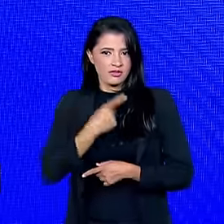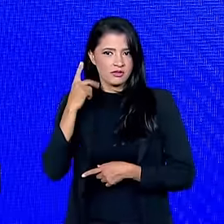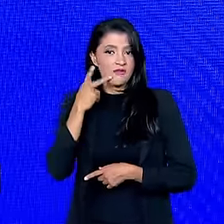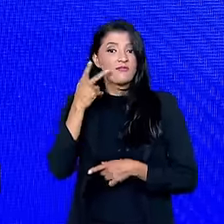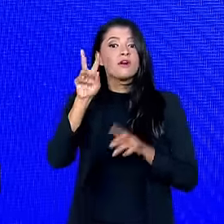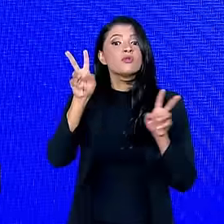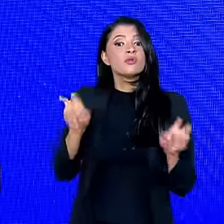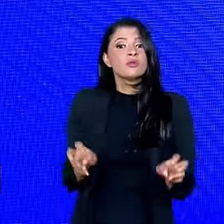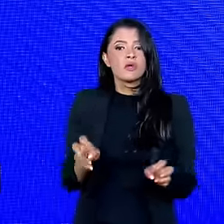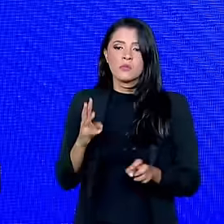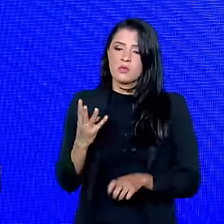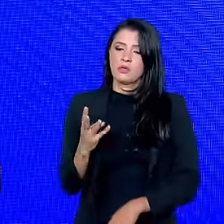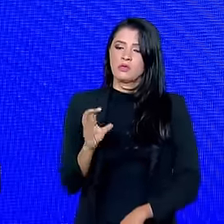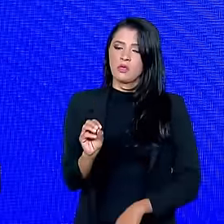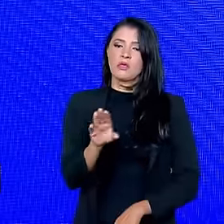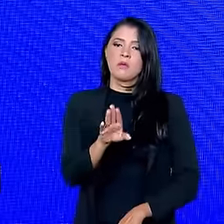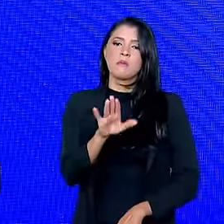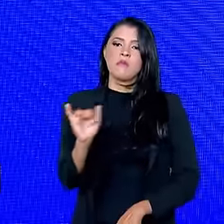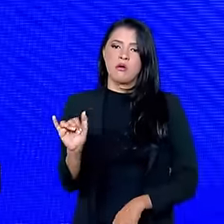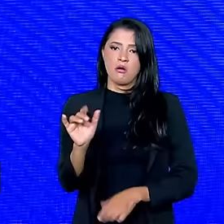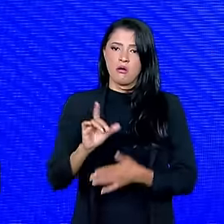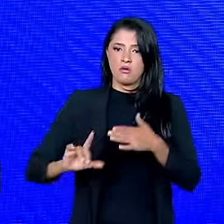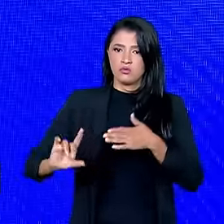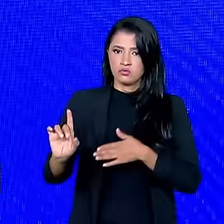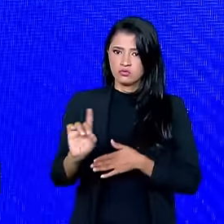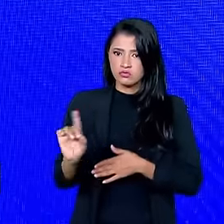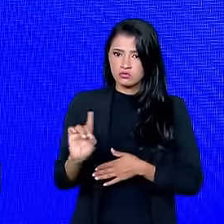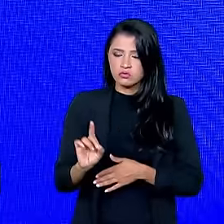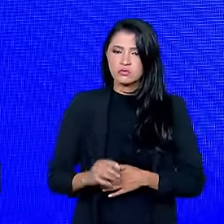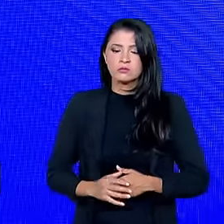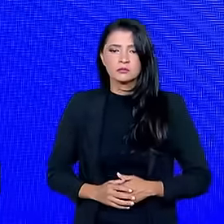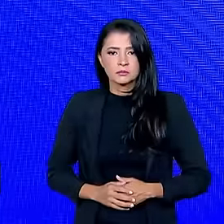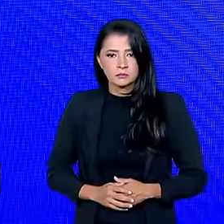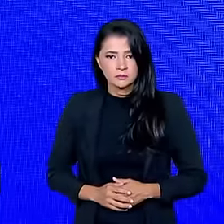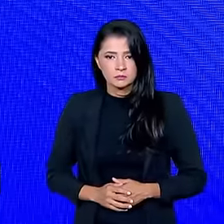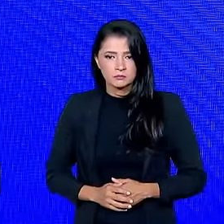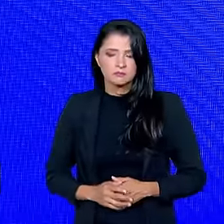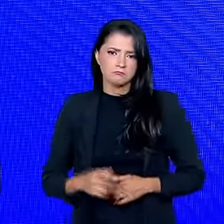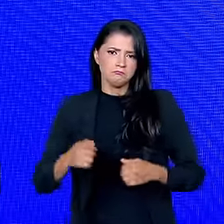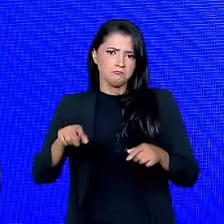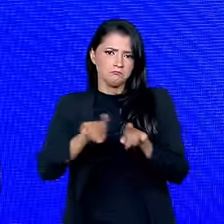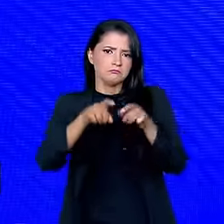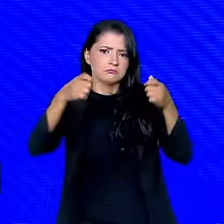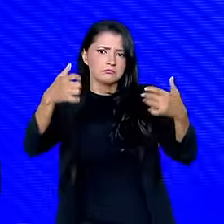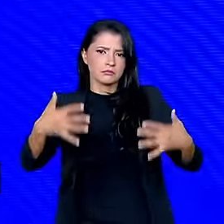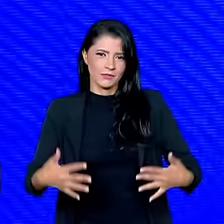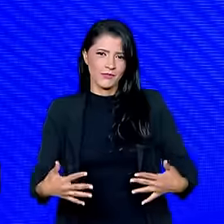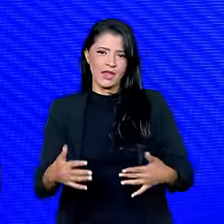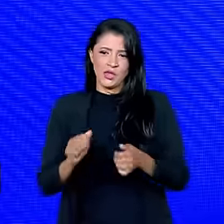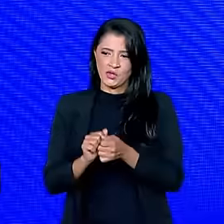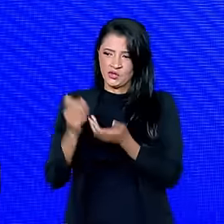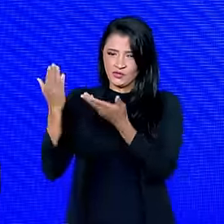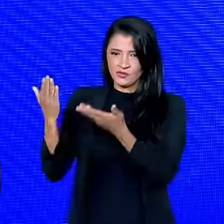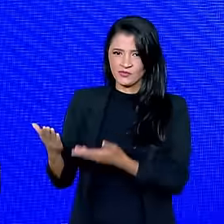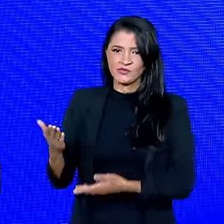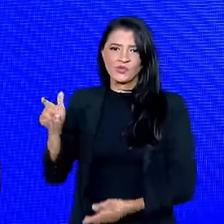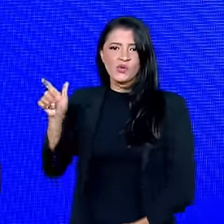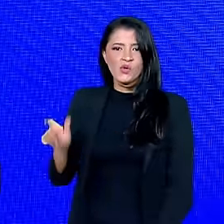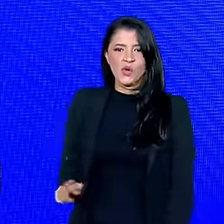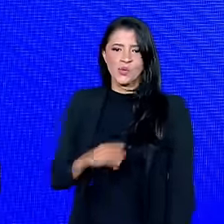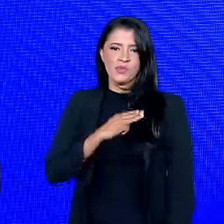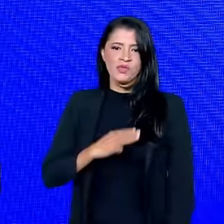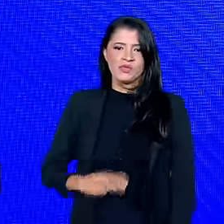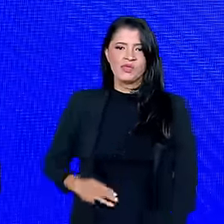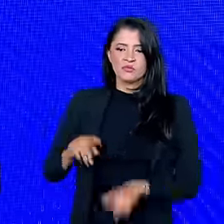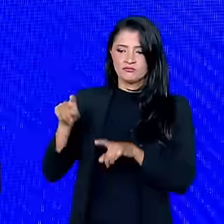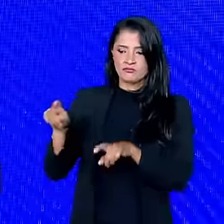torno de 30 bilhões de dólares. E eu diria aqui, acompanhados do ministro da Agricultura,